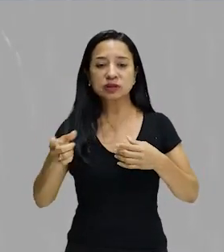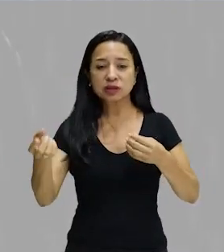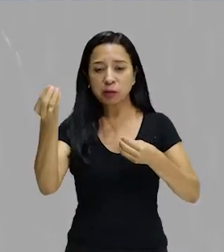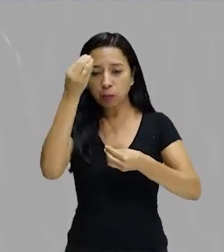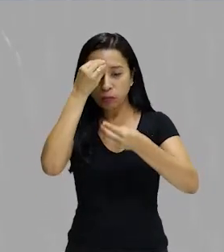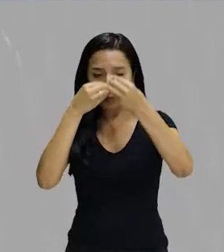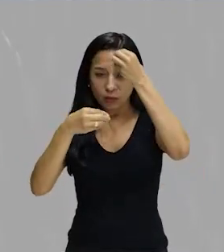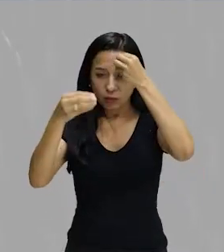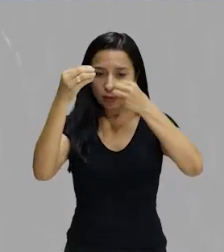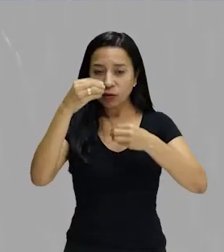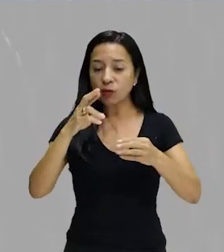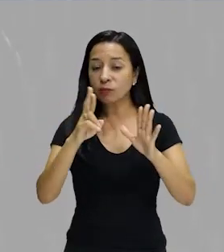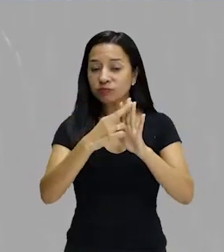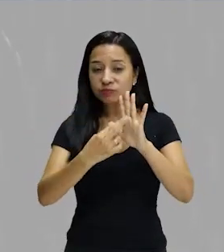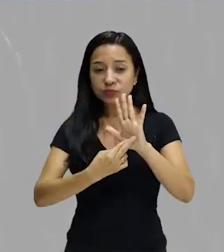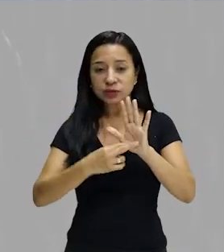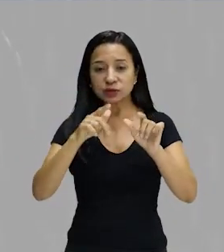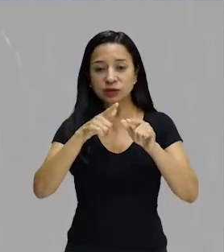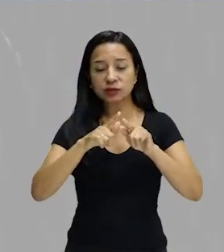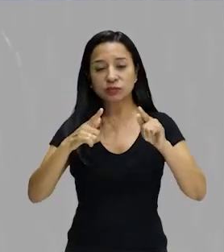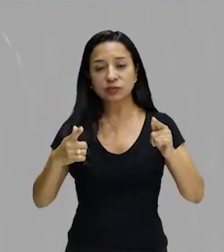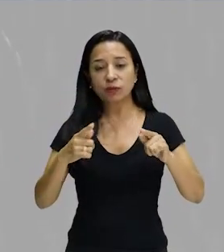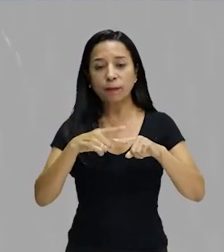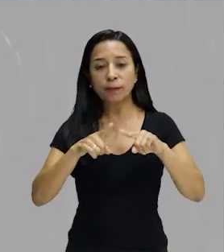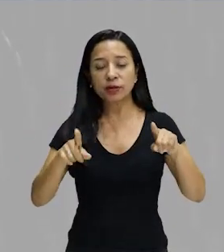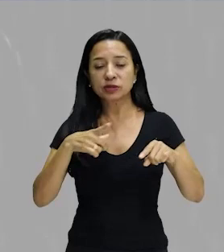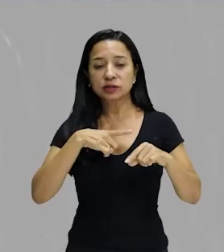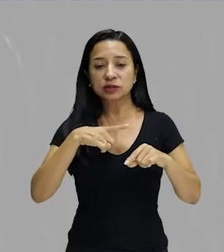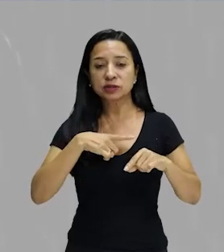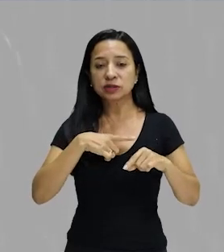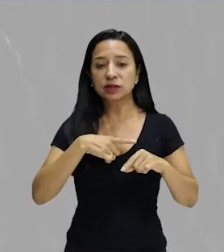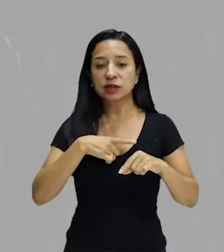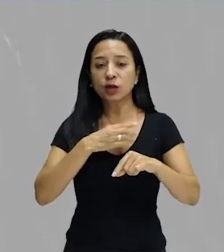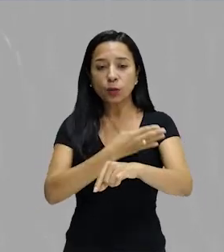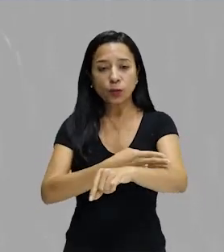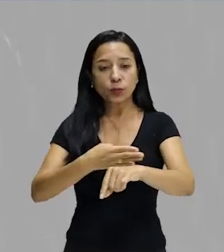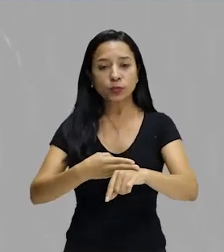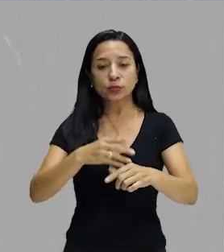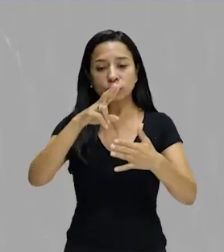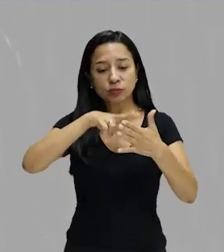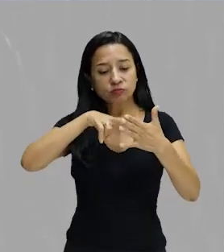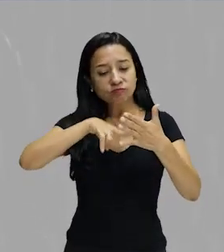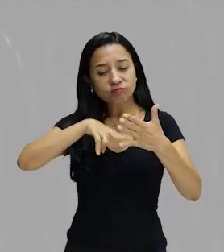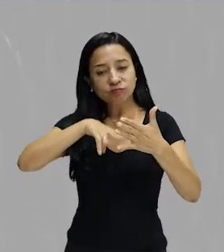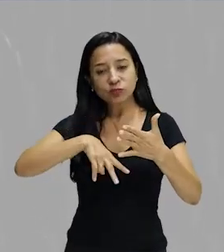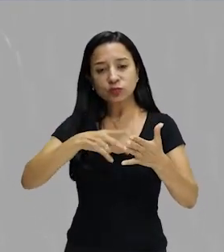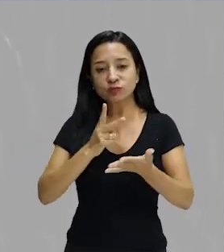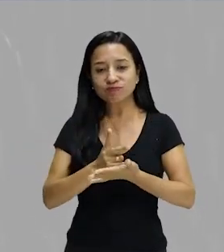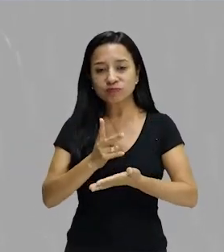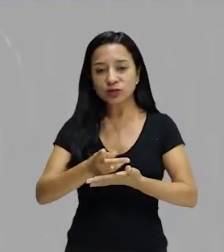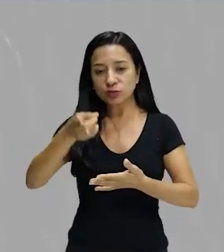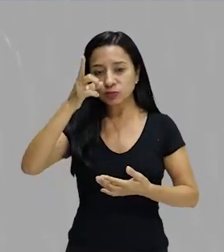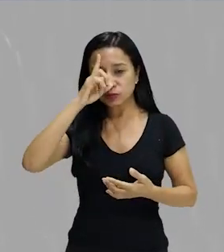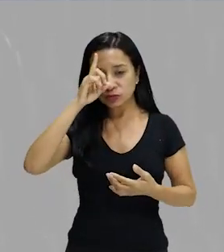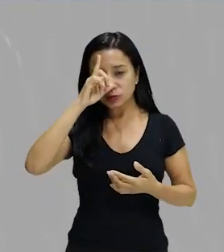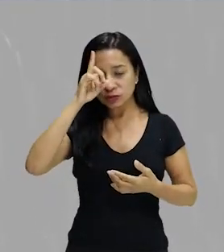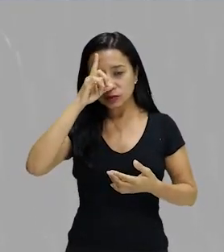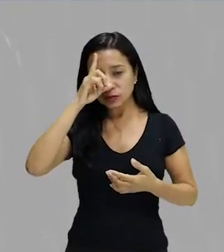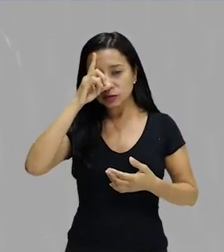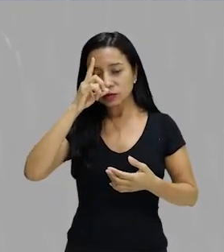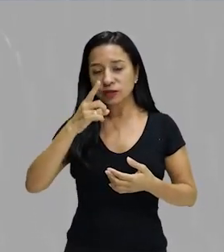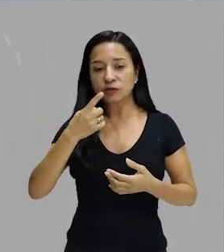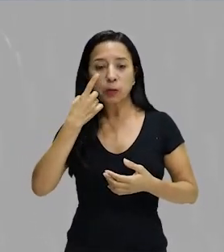regra gramatical, mas por você ter um hábito de leitura constante, você vai ver as construções corretas em